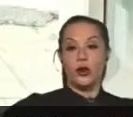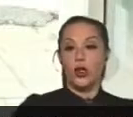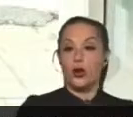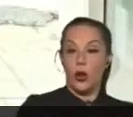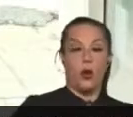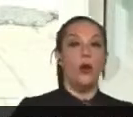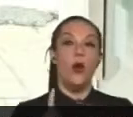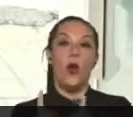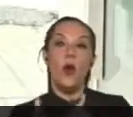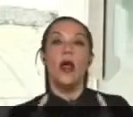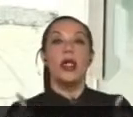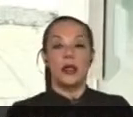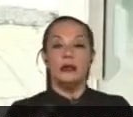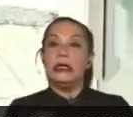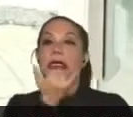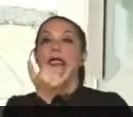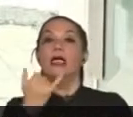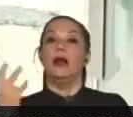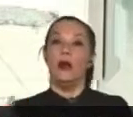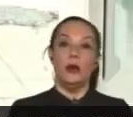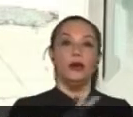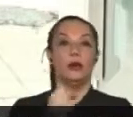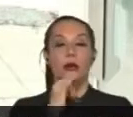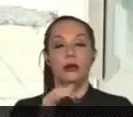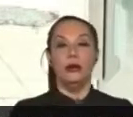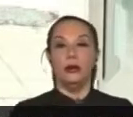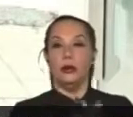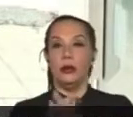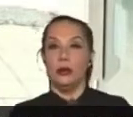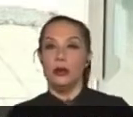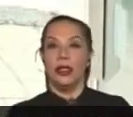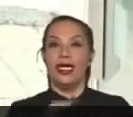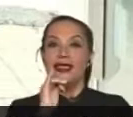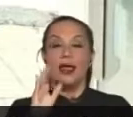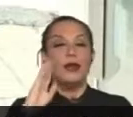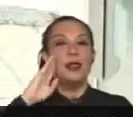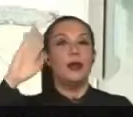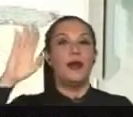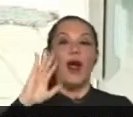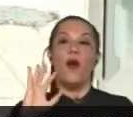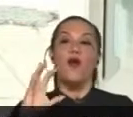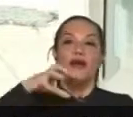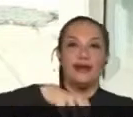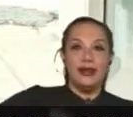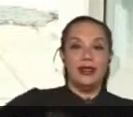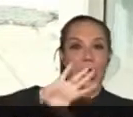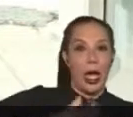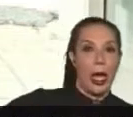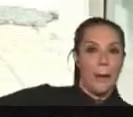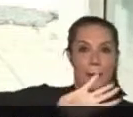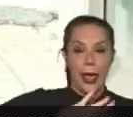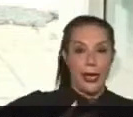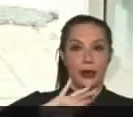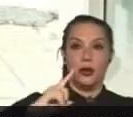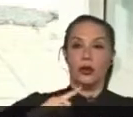rodovias também impactam a quantidade de caminhões na SEAGESP, que é o maior entreposto da América